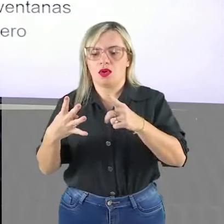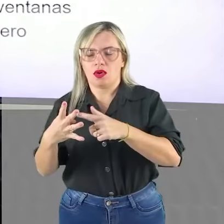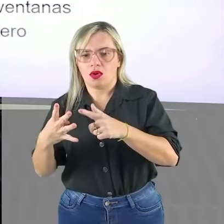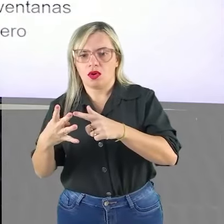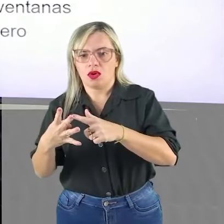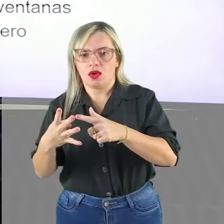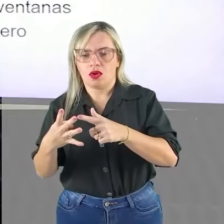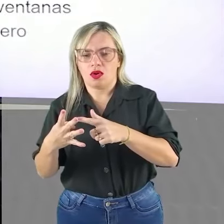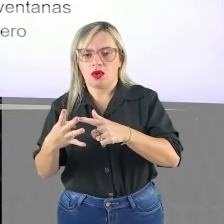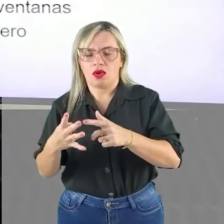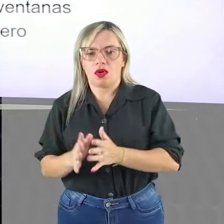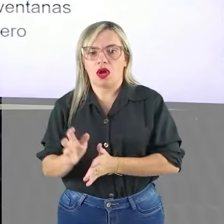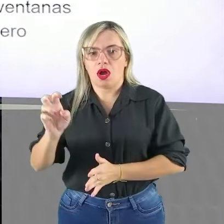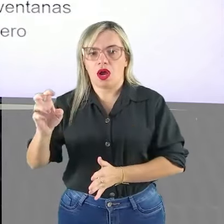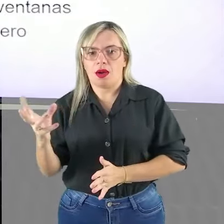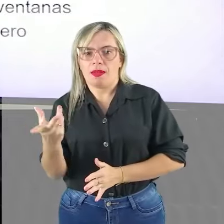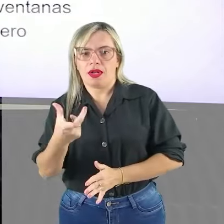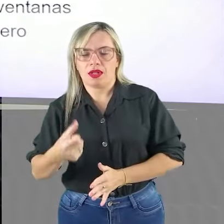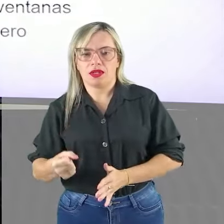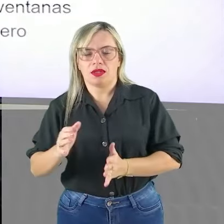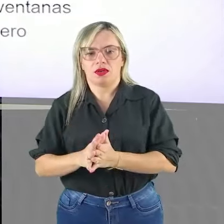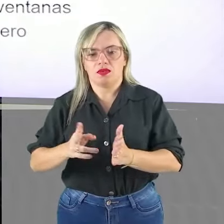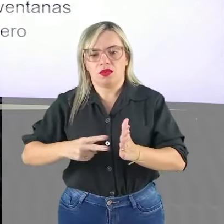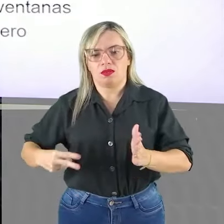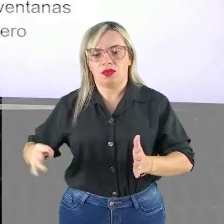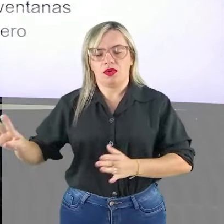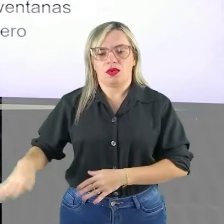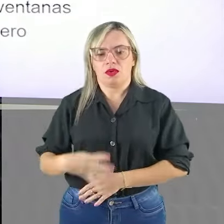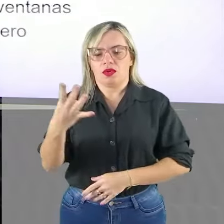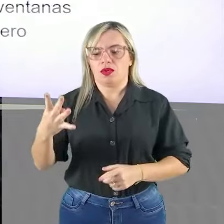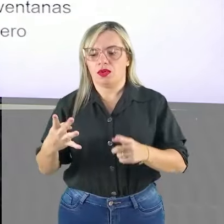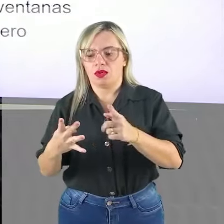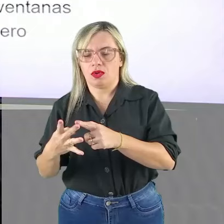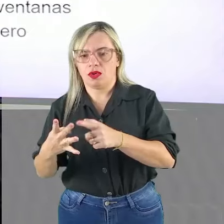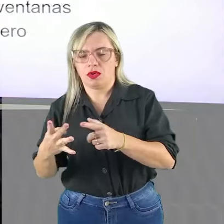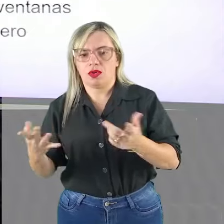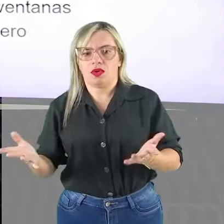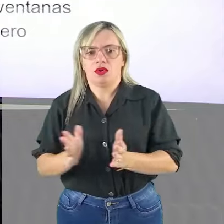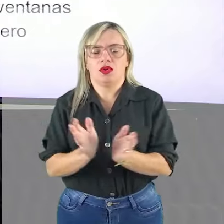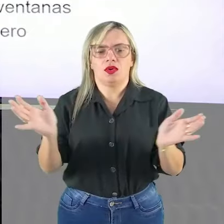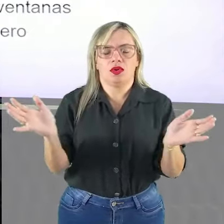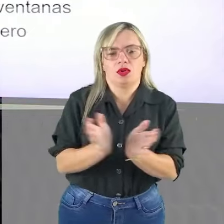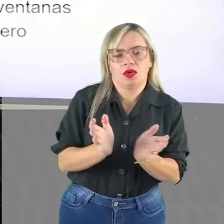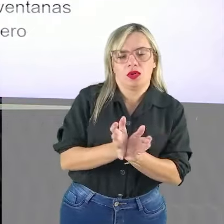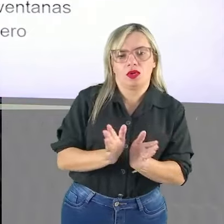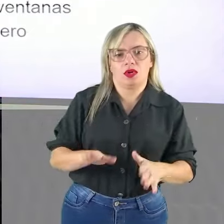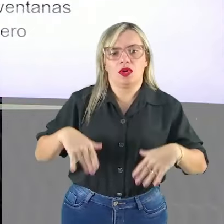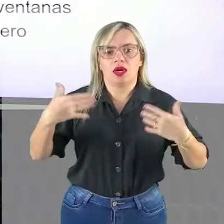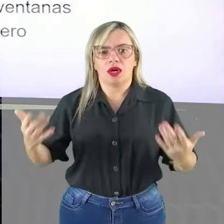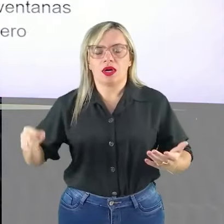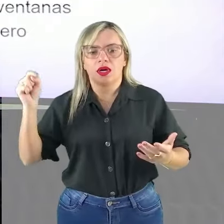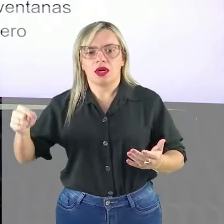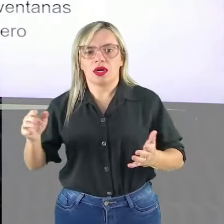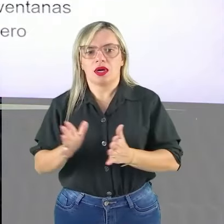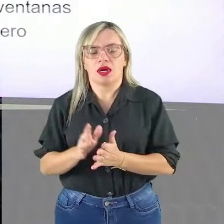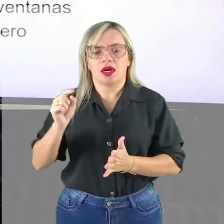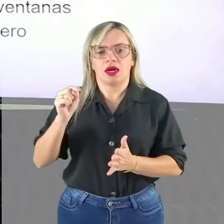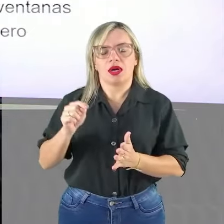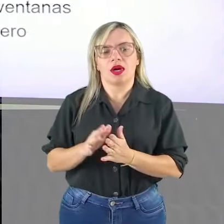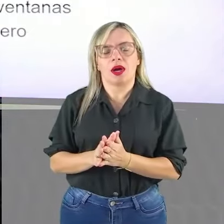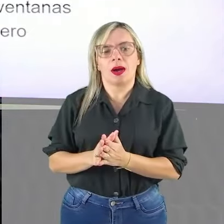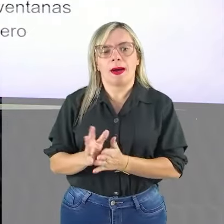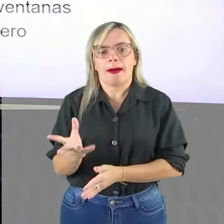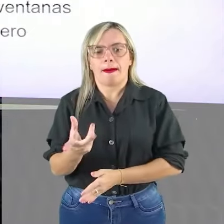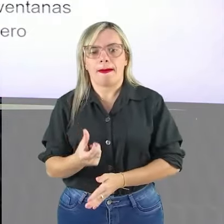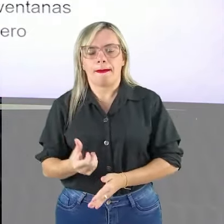habilidade número cinco questões que abordam eh as classes gramaticais né a morfologia de uma forma geral n né Isso é